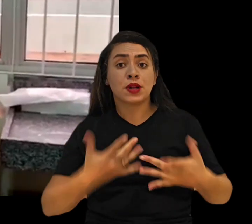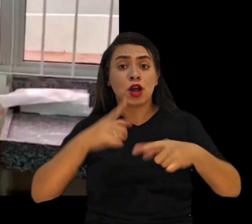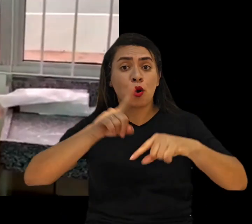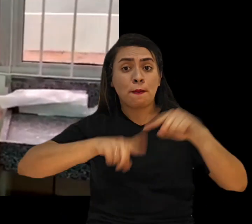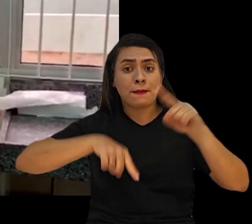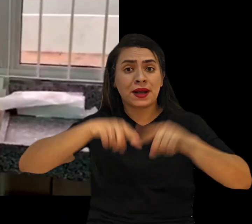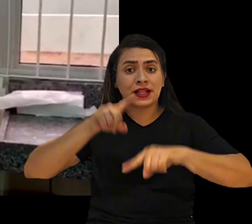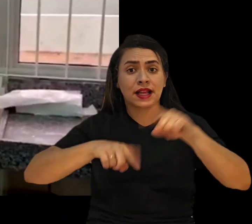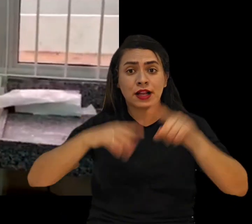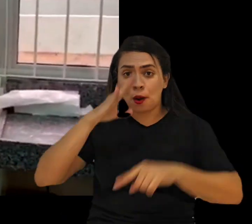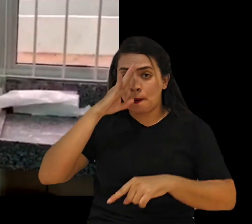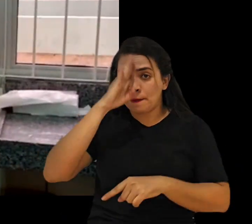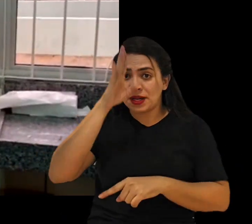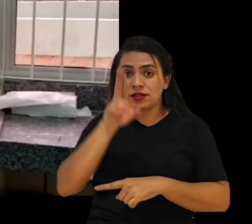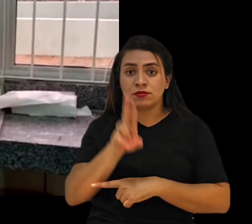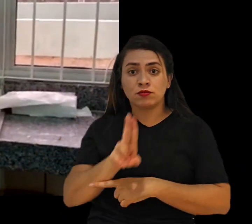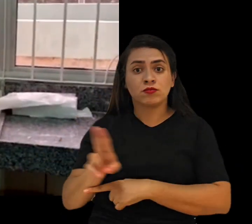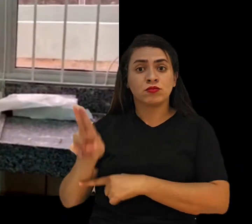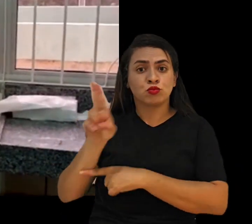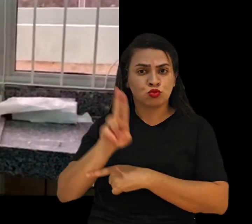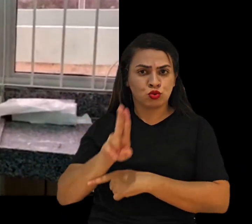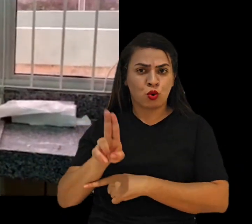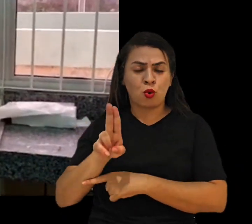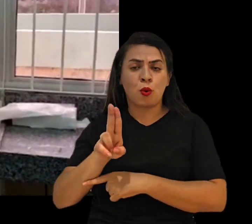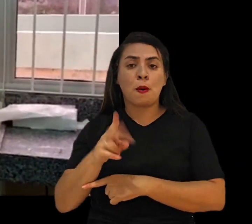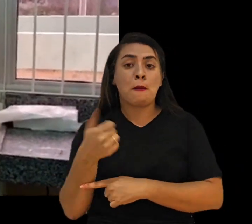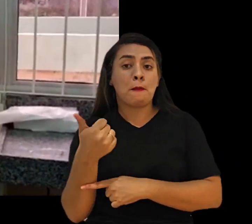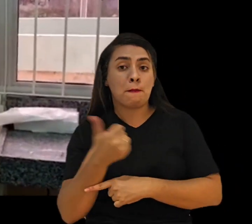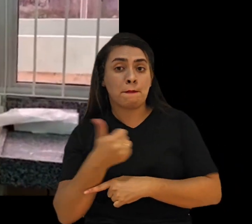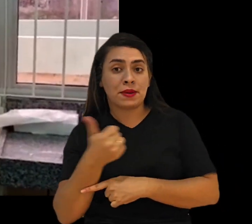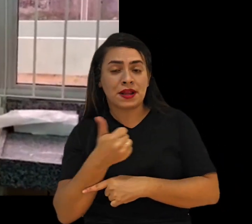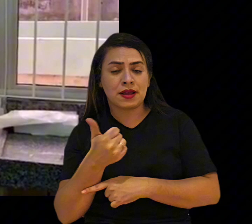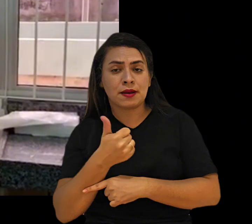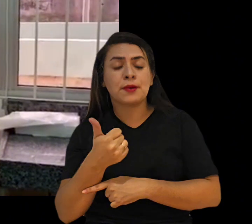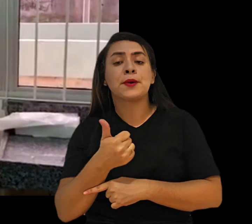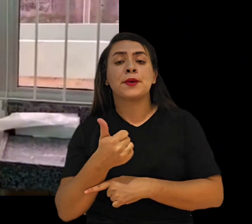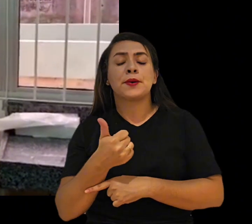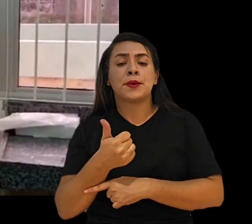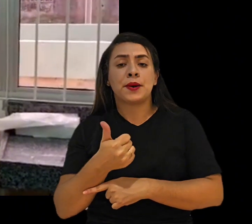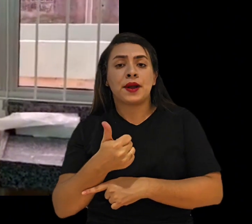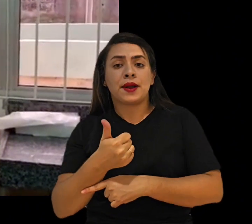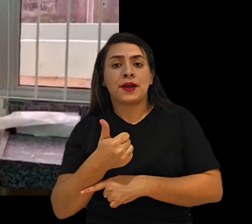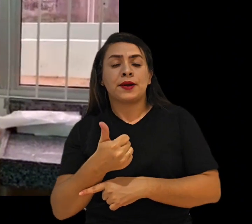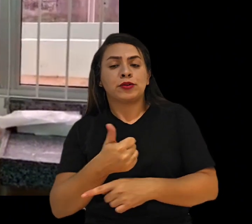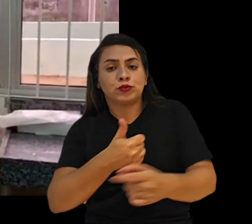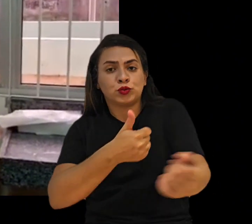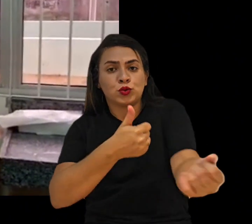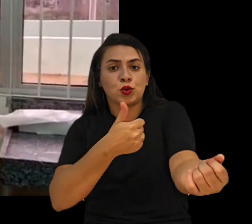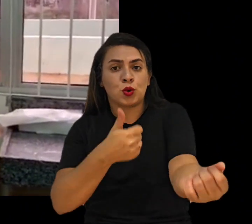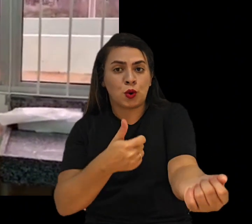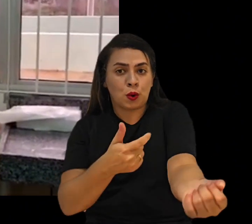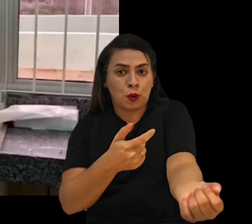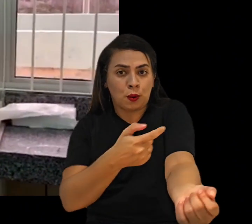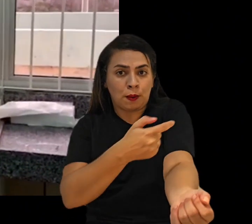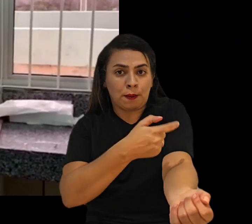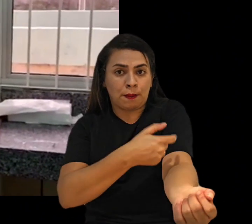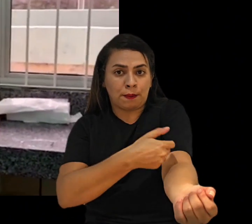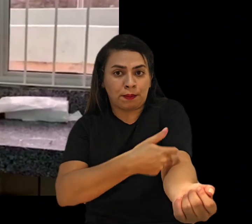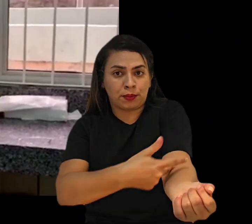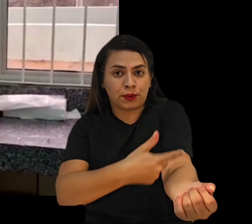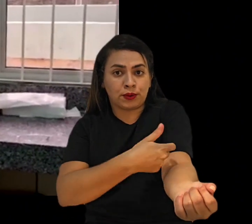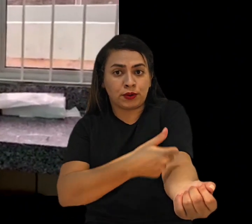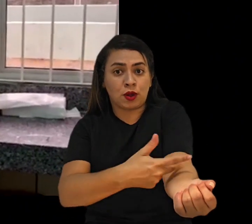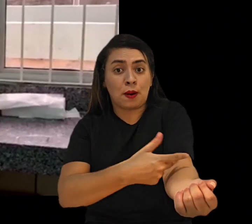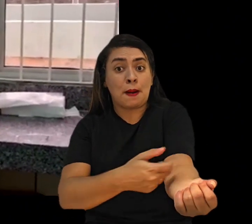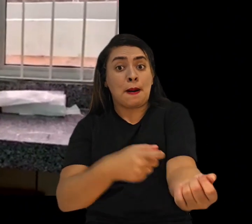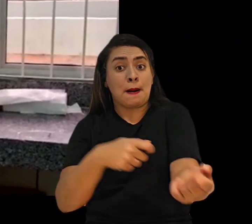falando os principais materiais que a gente vai usar para coleta. Primeiro ponto para fazer uma coleta de sangue é necessário organizar o